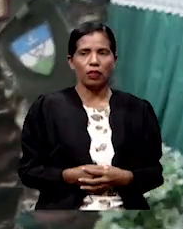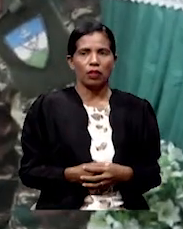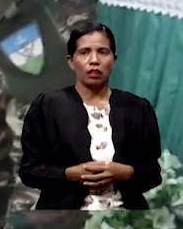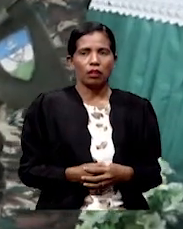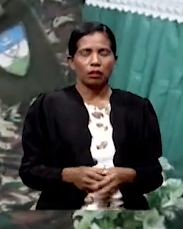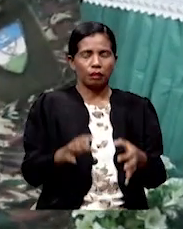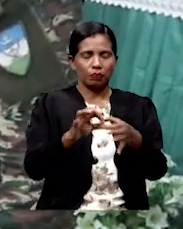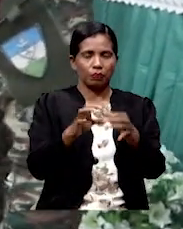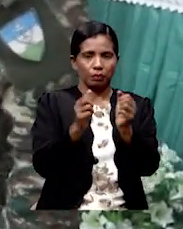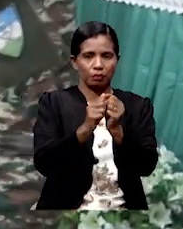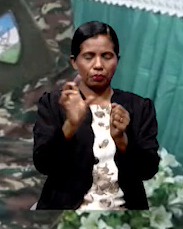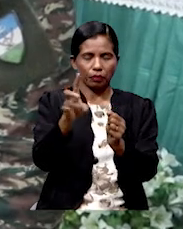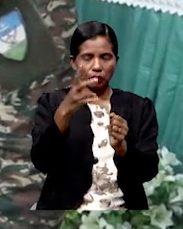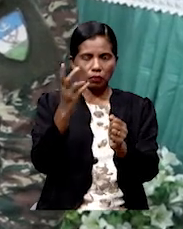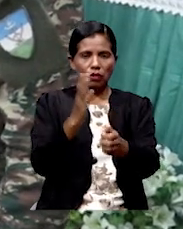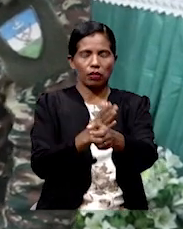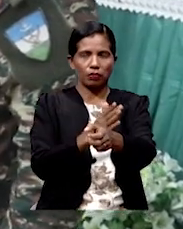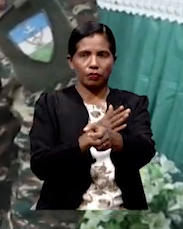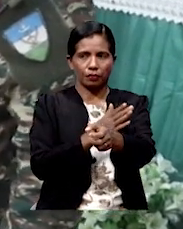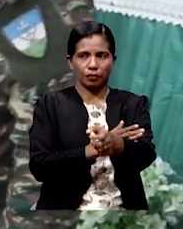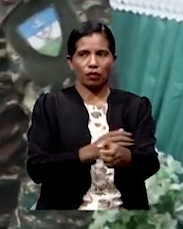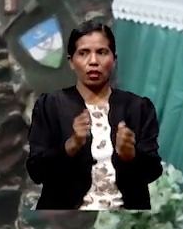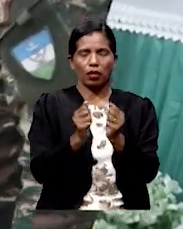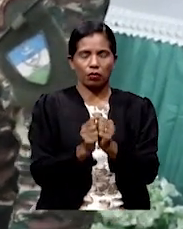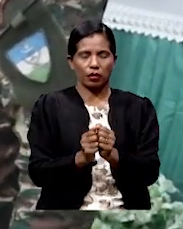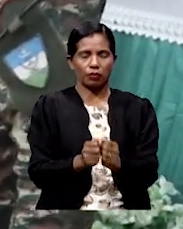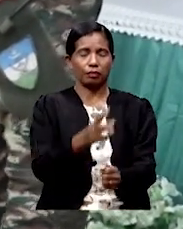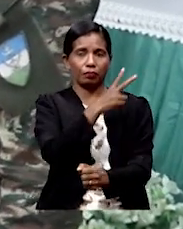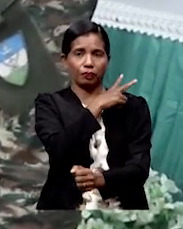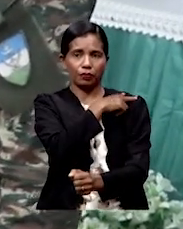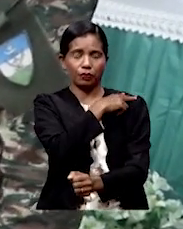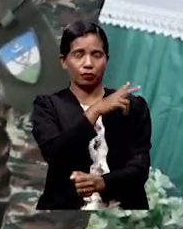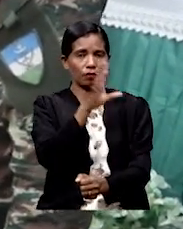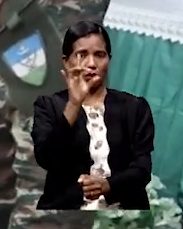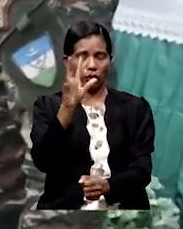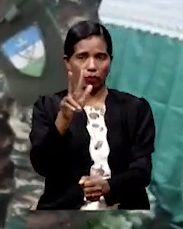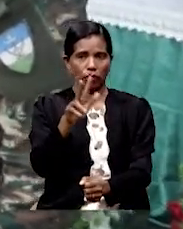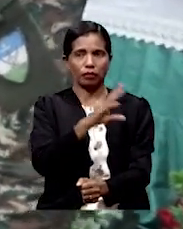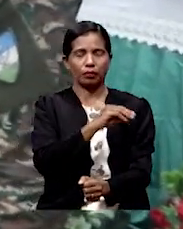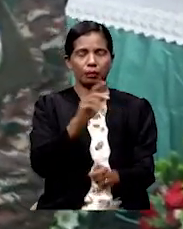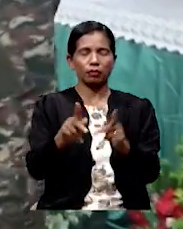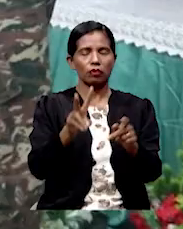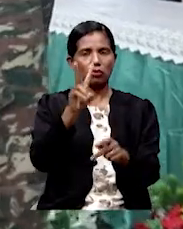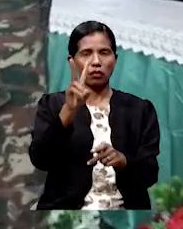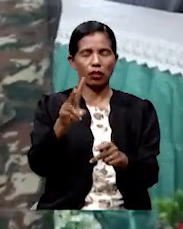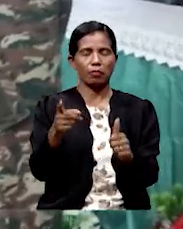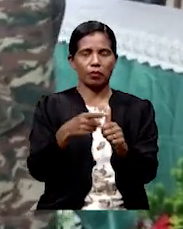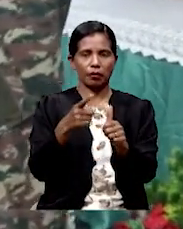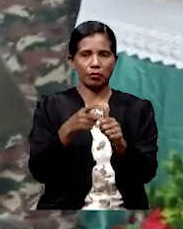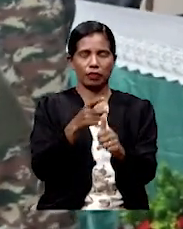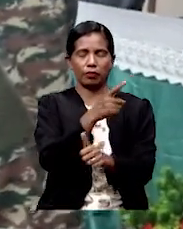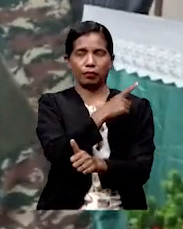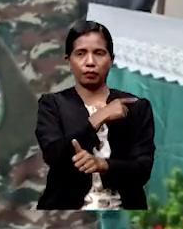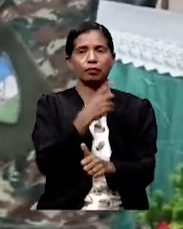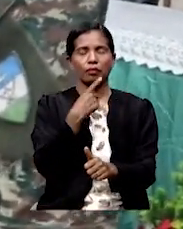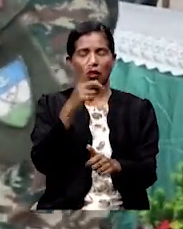Membro na Instituição Xinhito, né, promove o se divisa cabo ba sargento, é mana em rua, segundo sargento ba primeiro sargento, é mana